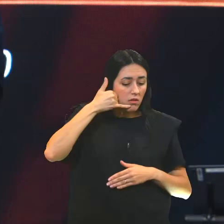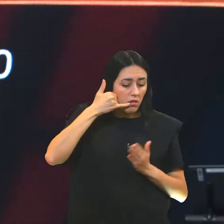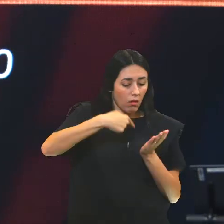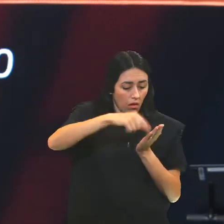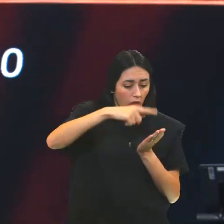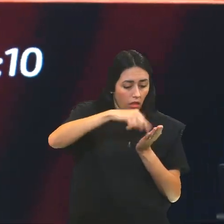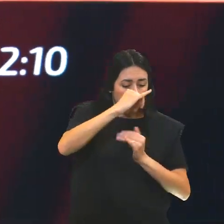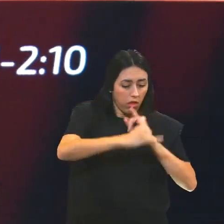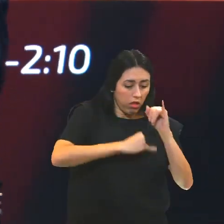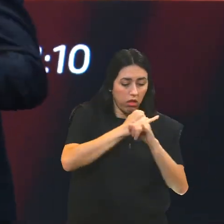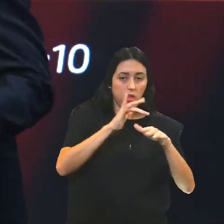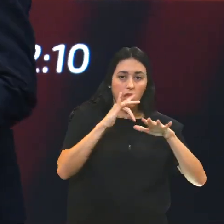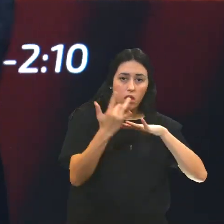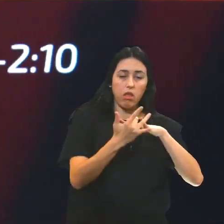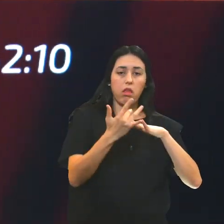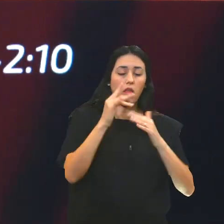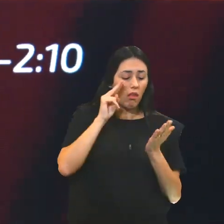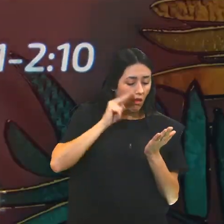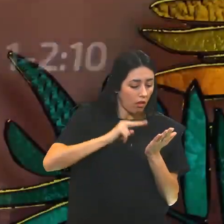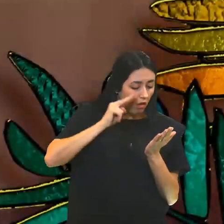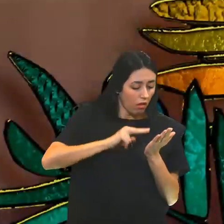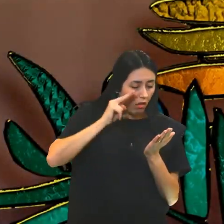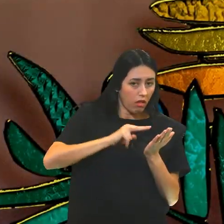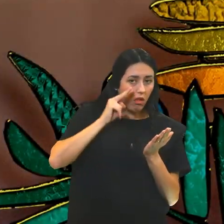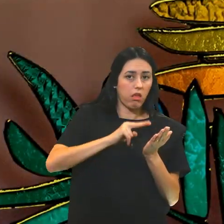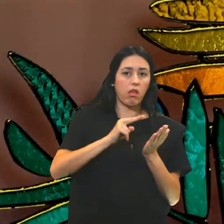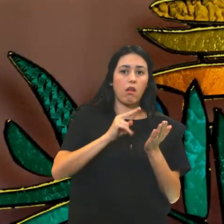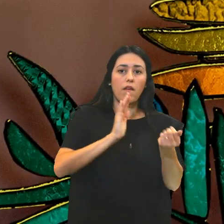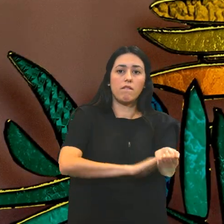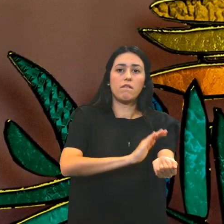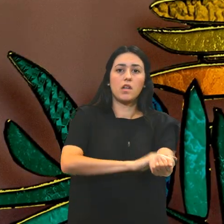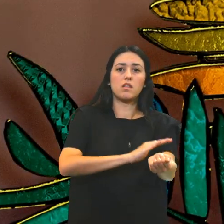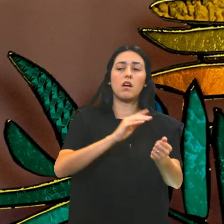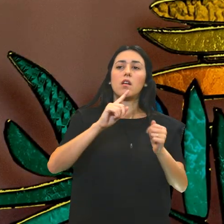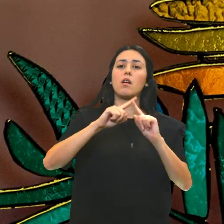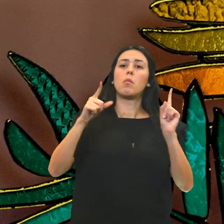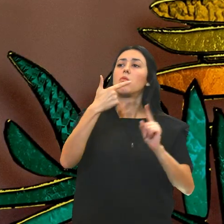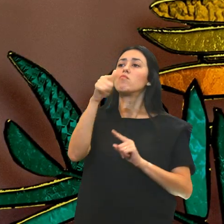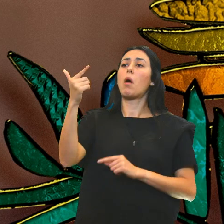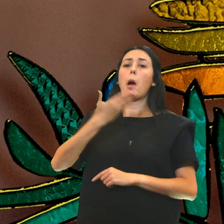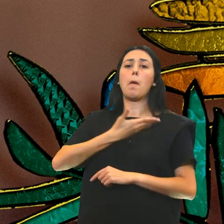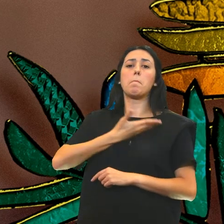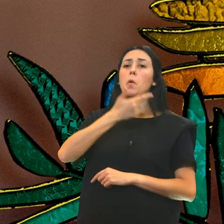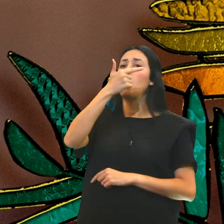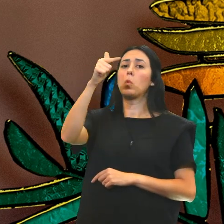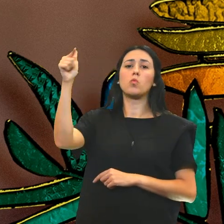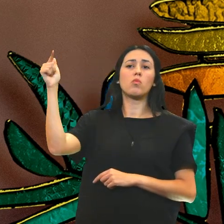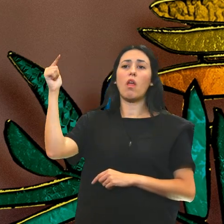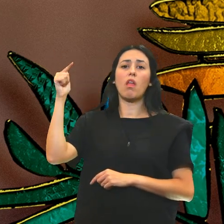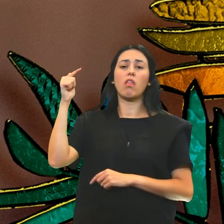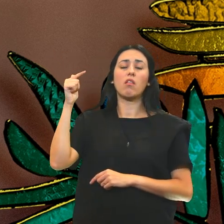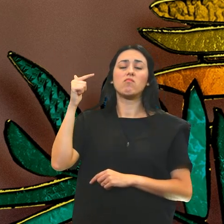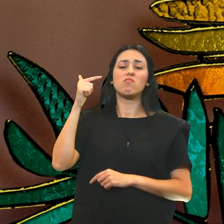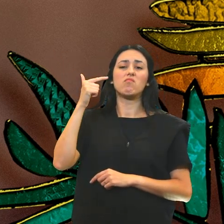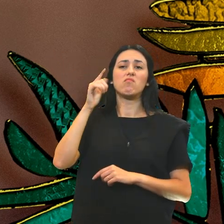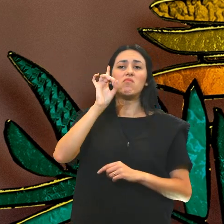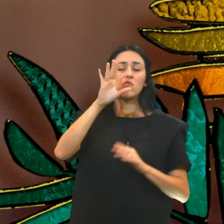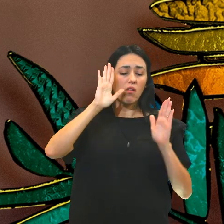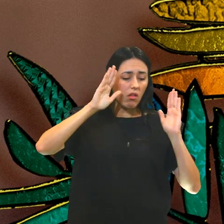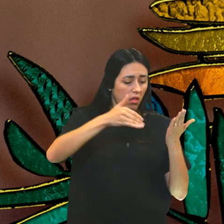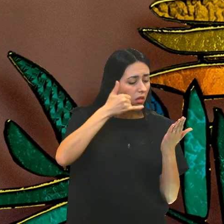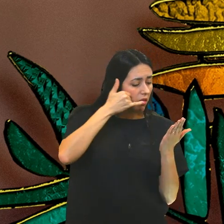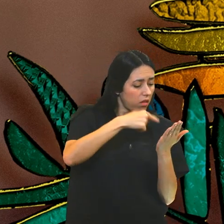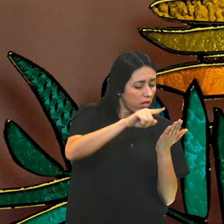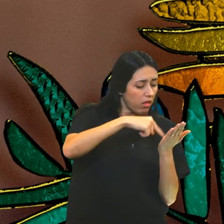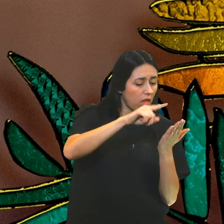mídias sociais, a gente é amigo de todo mundo e não é amigo de ninguém. Amigo de todo mundo lá fora, mas não consegue levantar o rosto para conversar e dizer